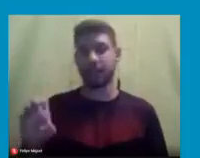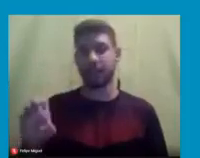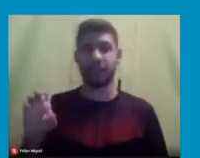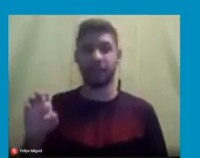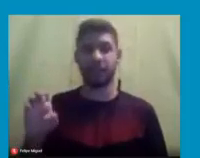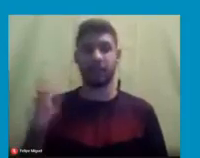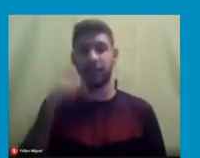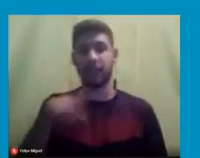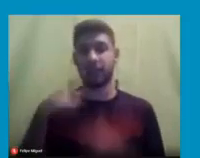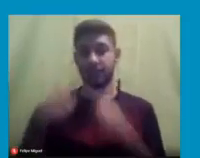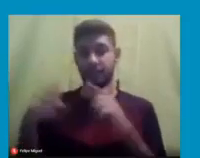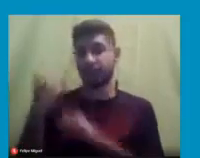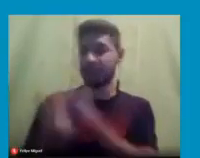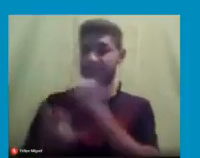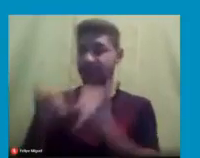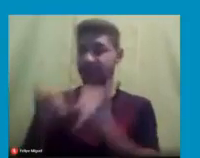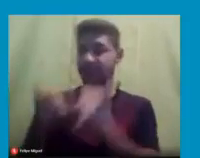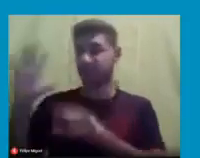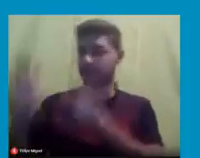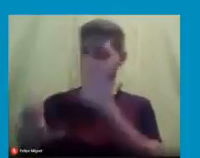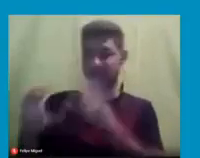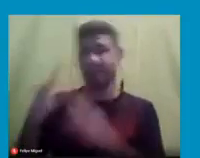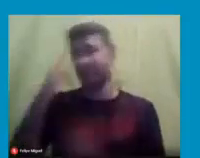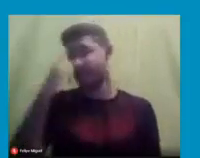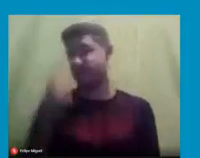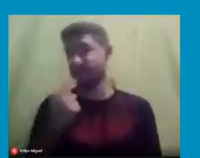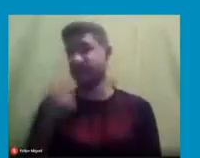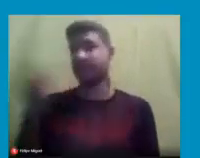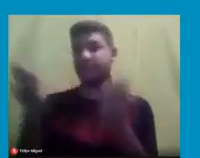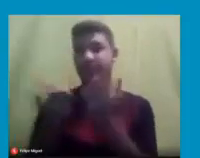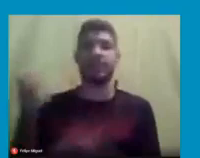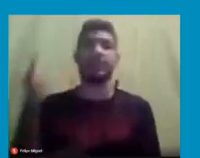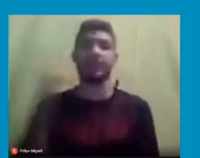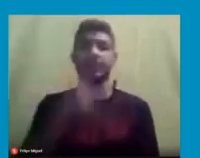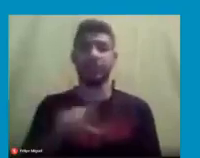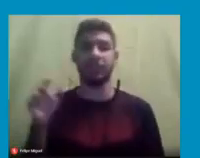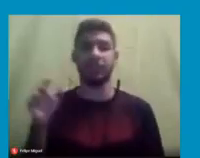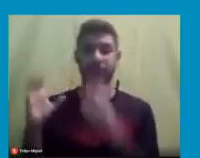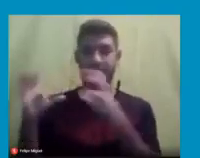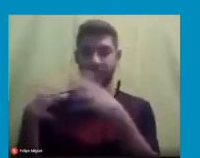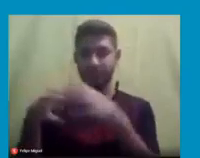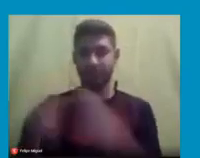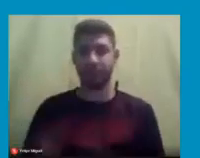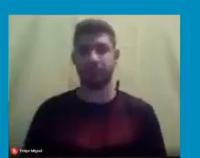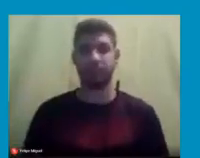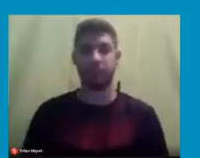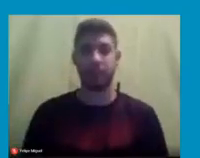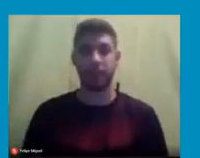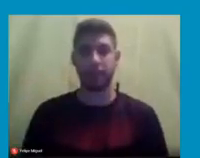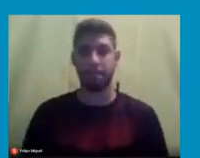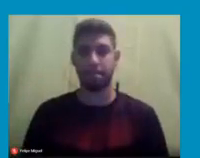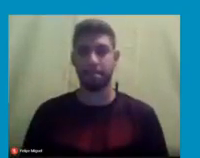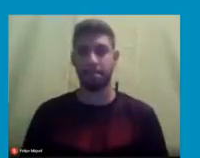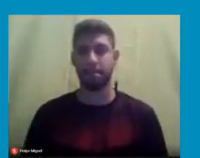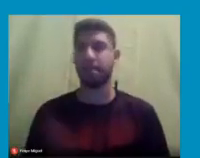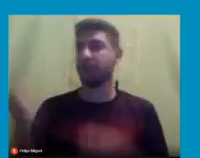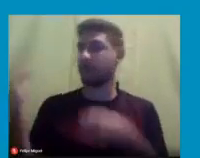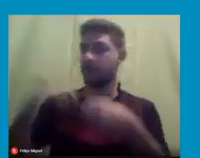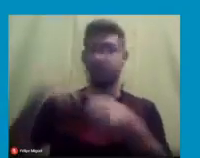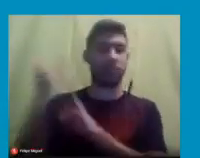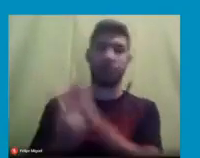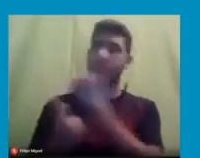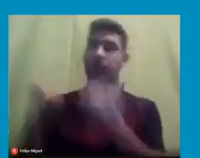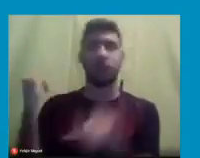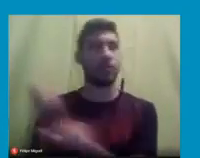um probleminha de imagem, agora ela está aqui conosco novamente. Olá, Jaqueline. Voltei, essa internet